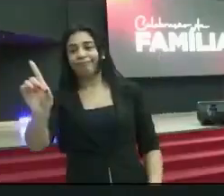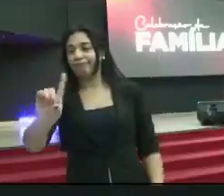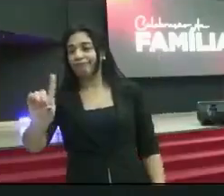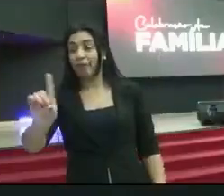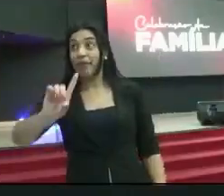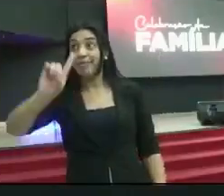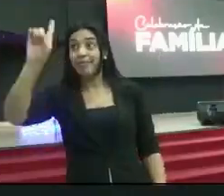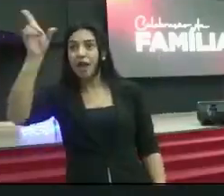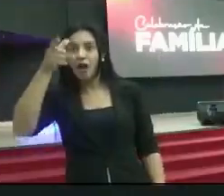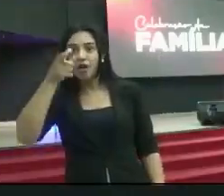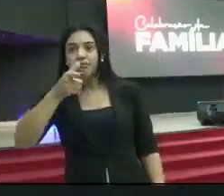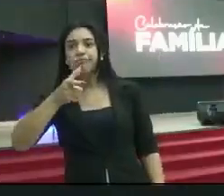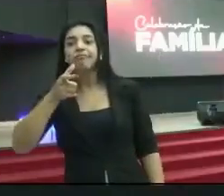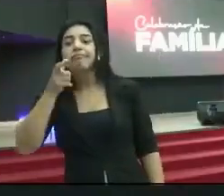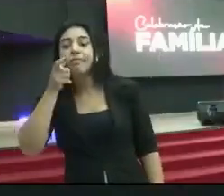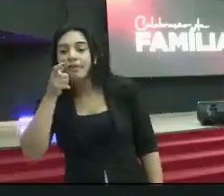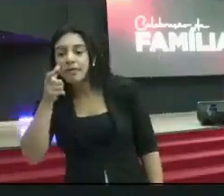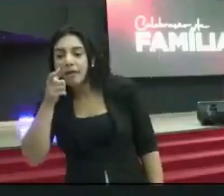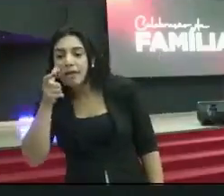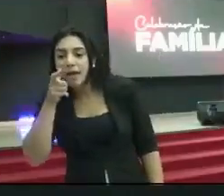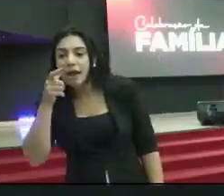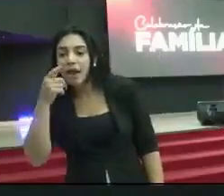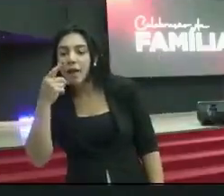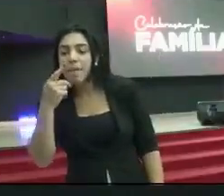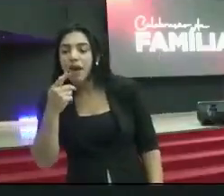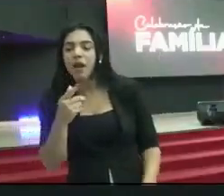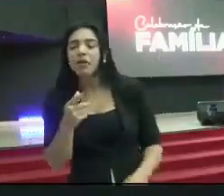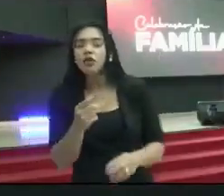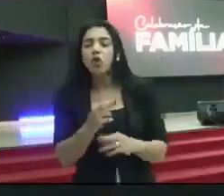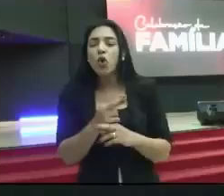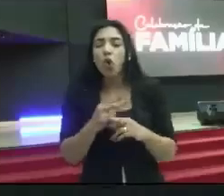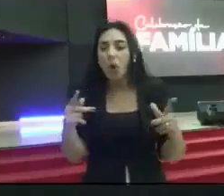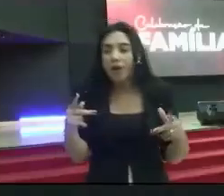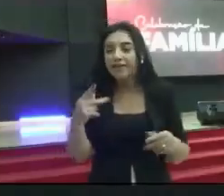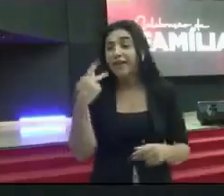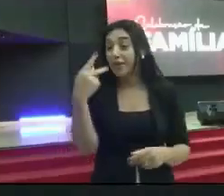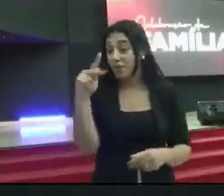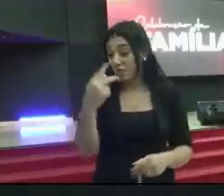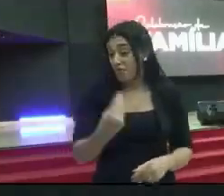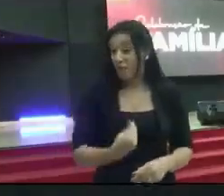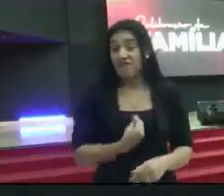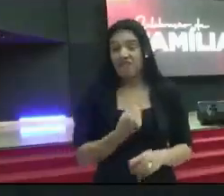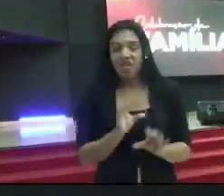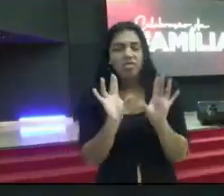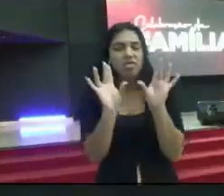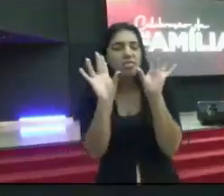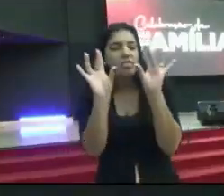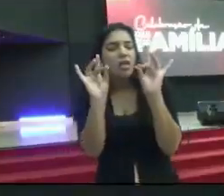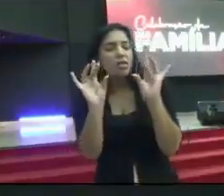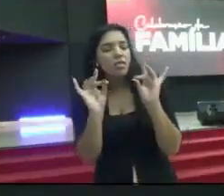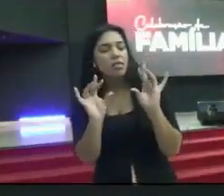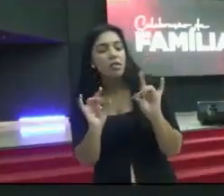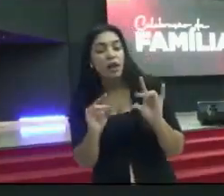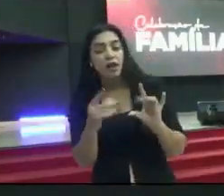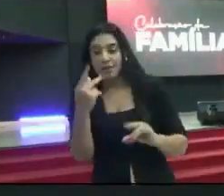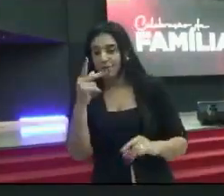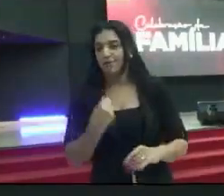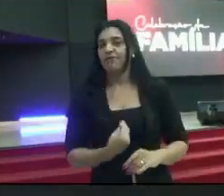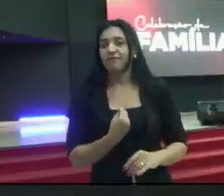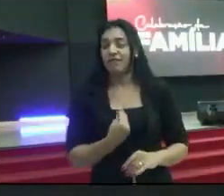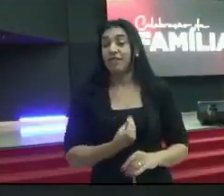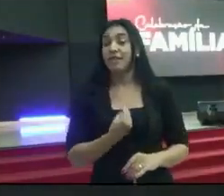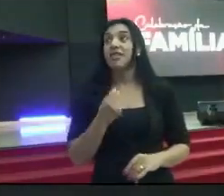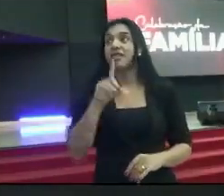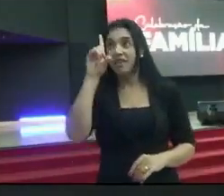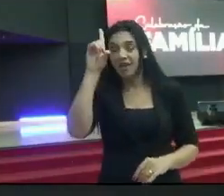Deus se interessa pelas peculiaridades e pelos detalhes da sua vida.